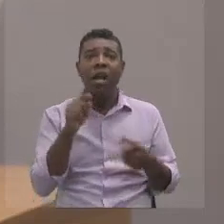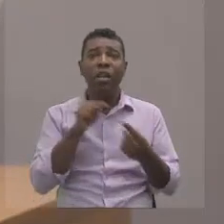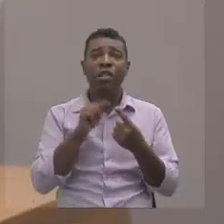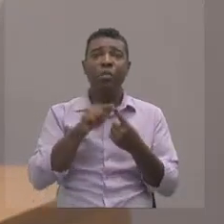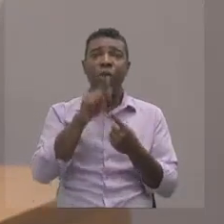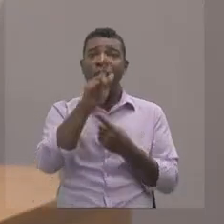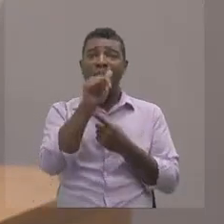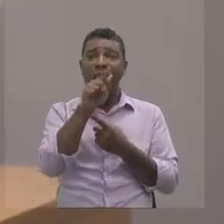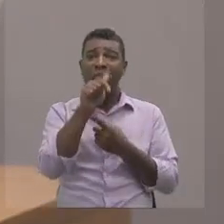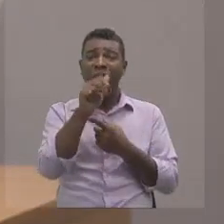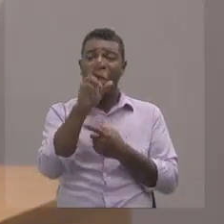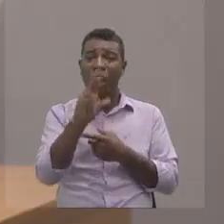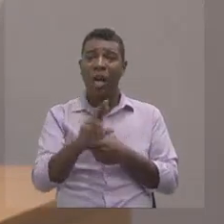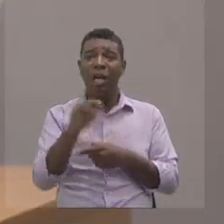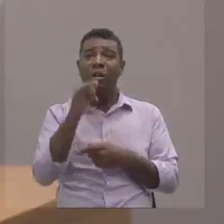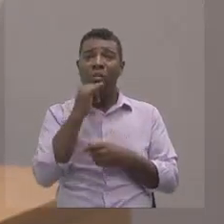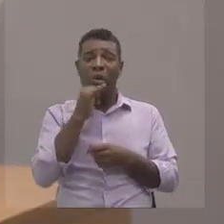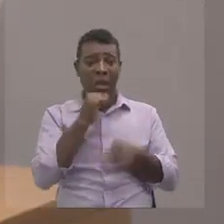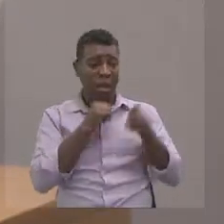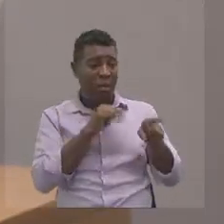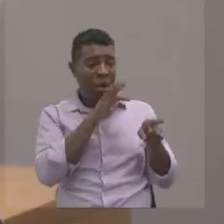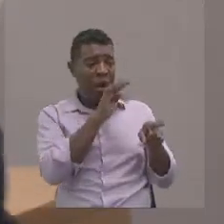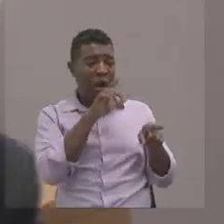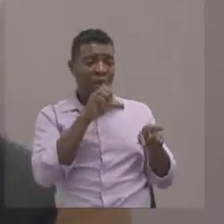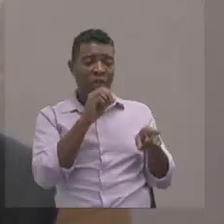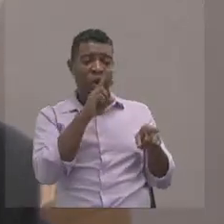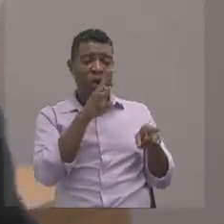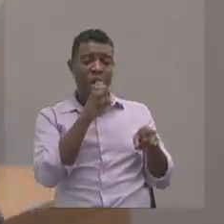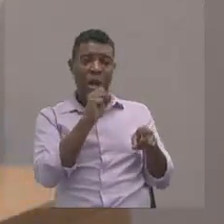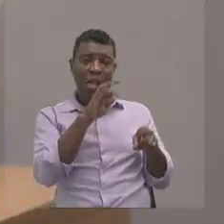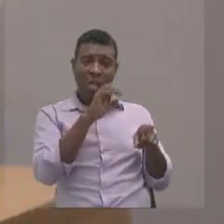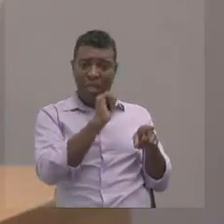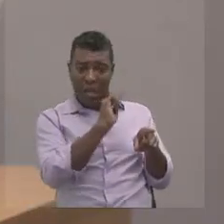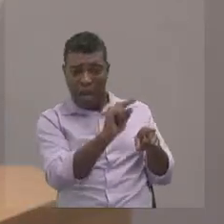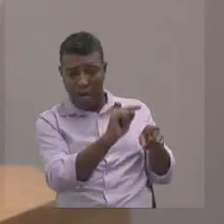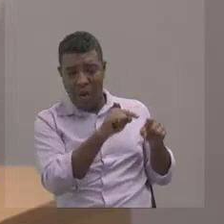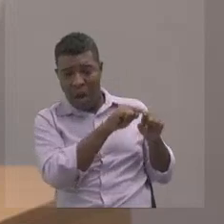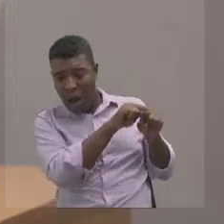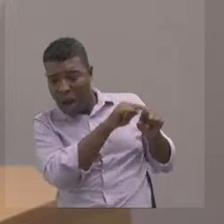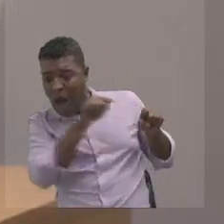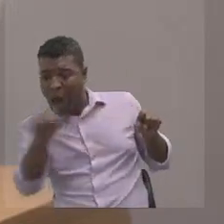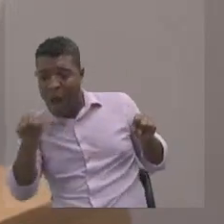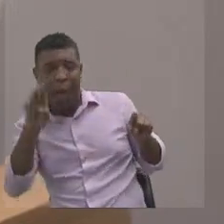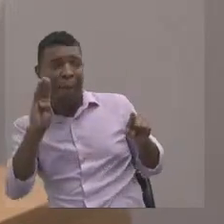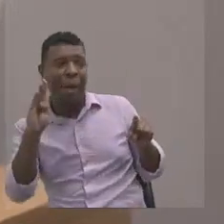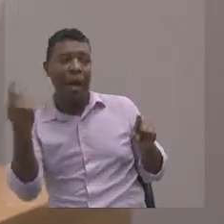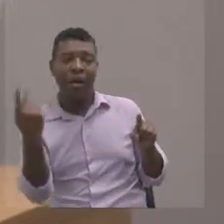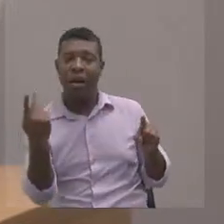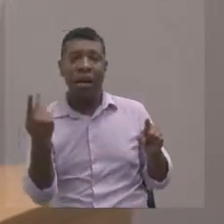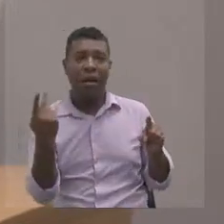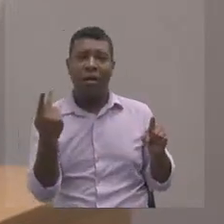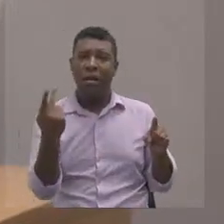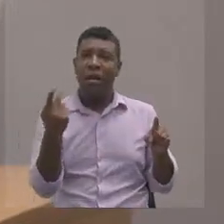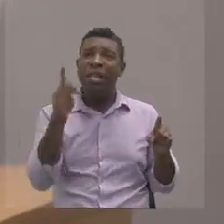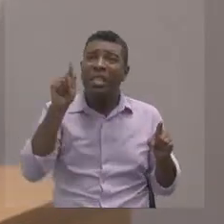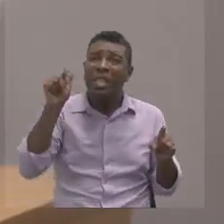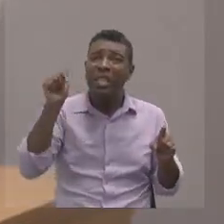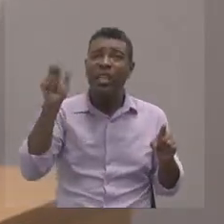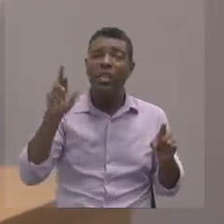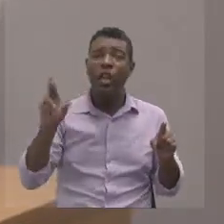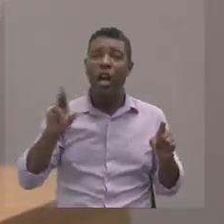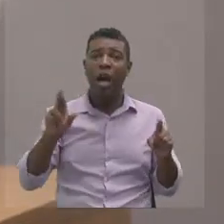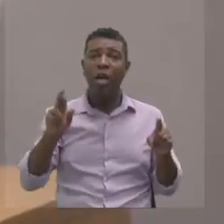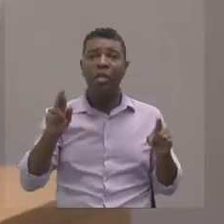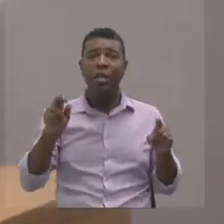da tarifa de Florestal al para o centro de Belo Horizonte 17 reais um transporte Metropolitano e os aumentos são dados